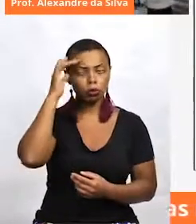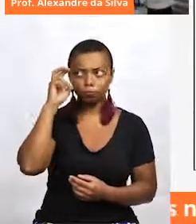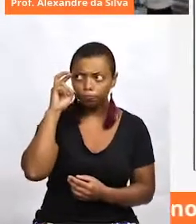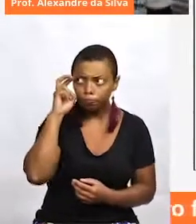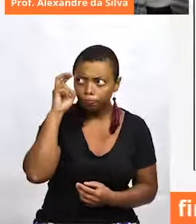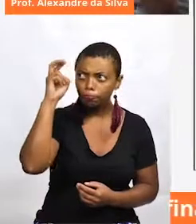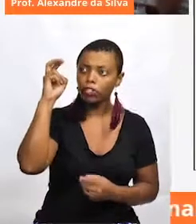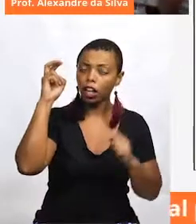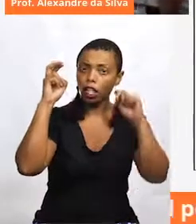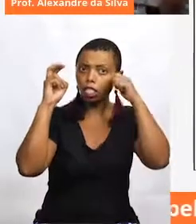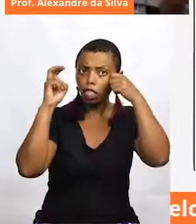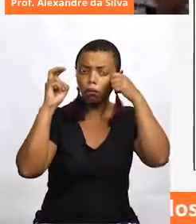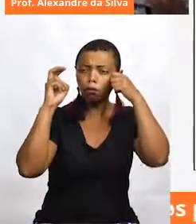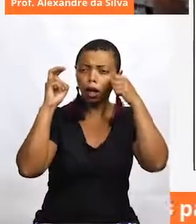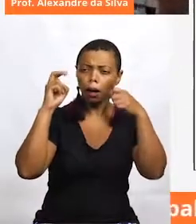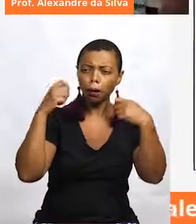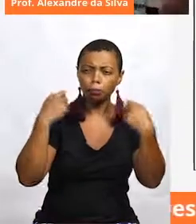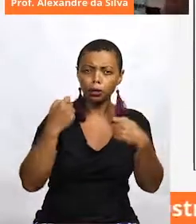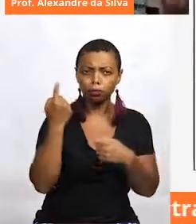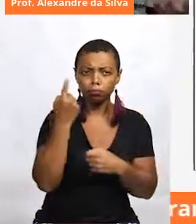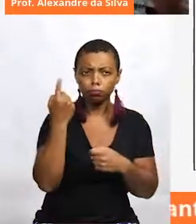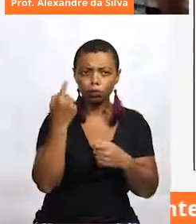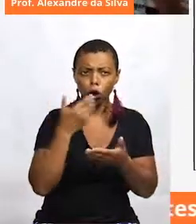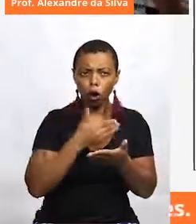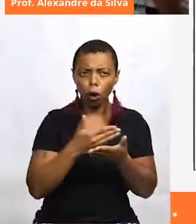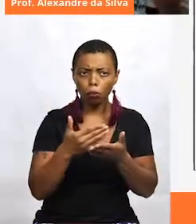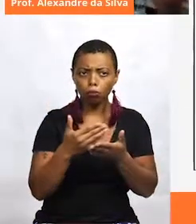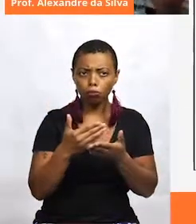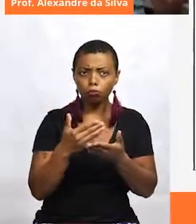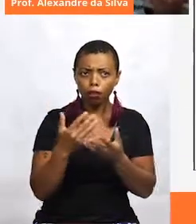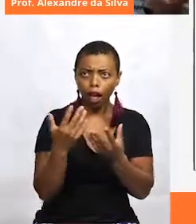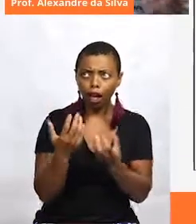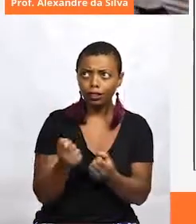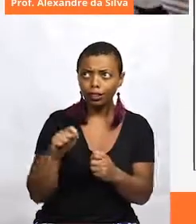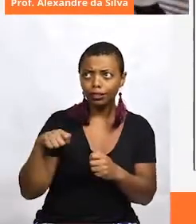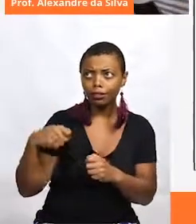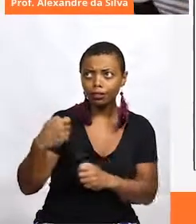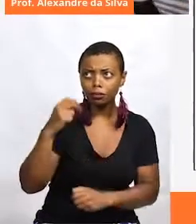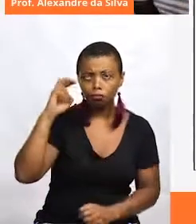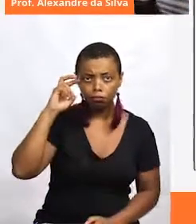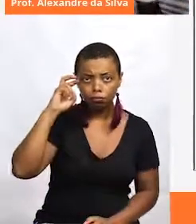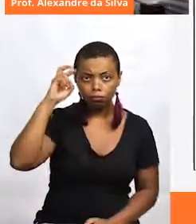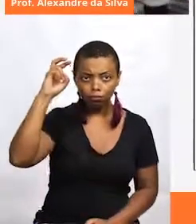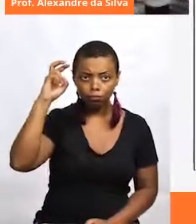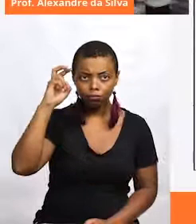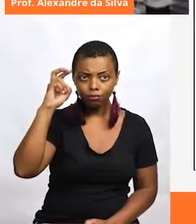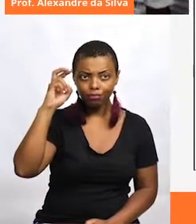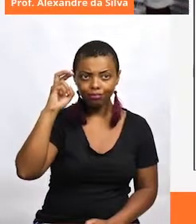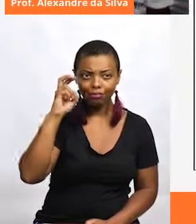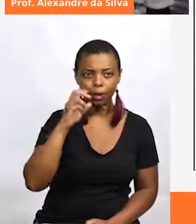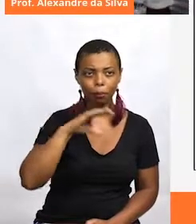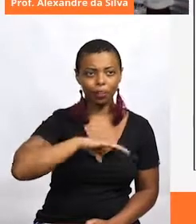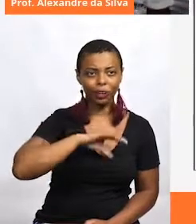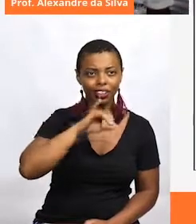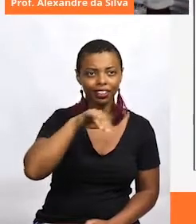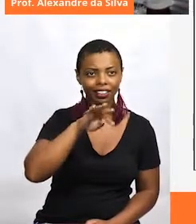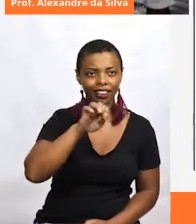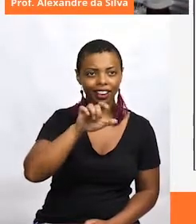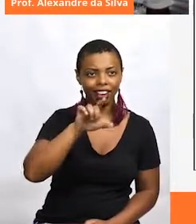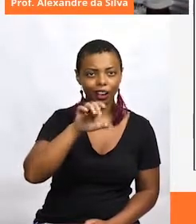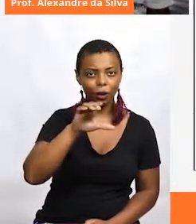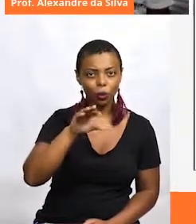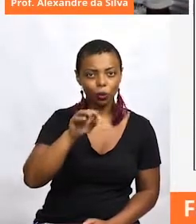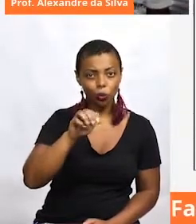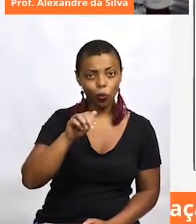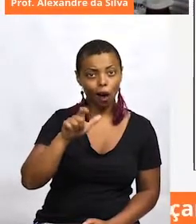negra? A gente precisa, primeiramente, estar mais acostumado com essa palavra intelectual, né? Mas a minha história, eu vou